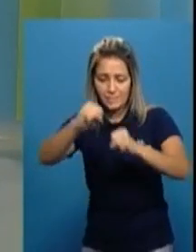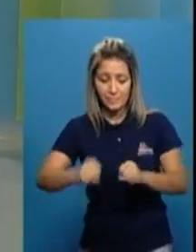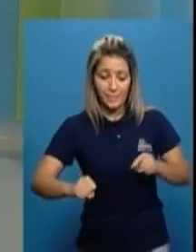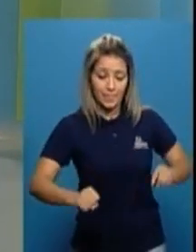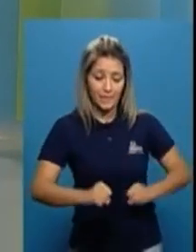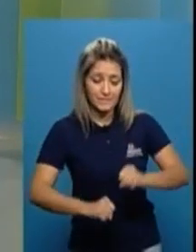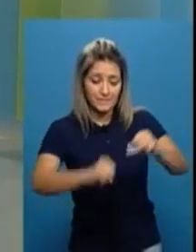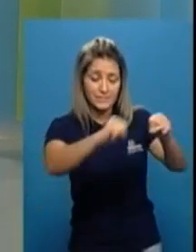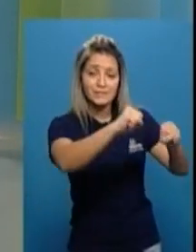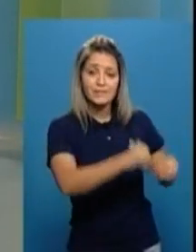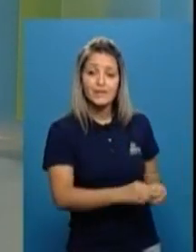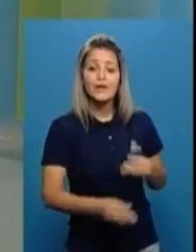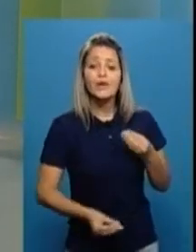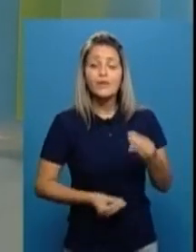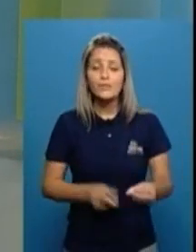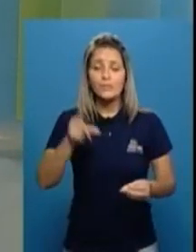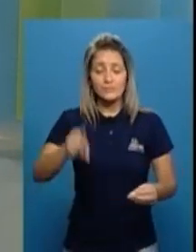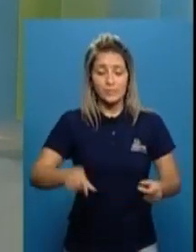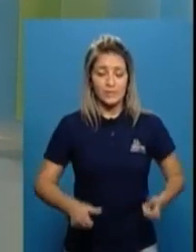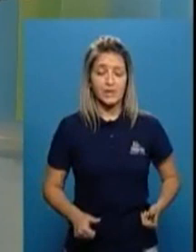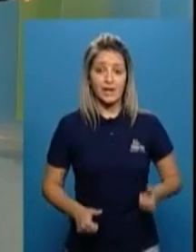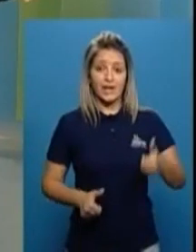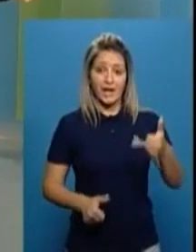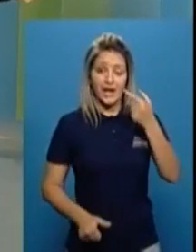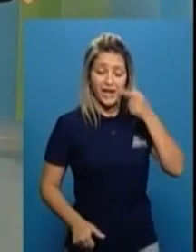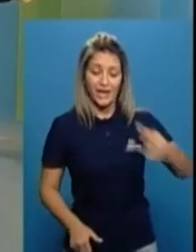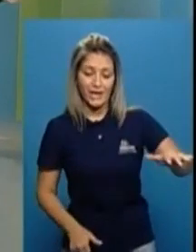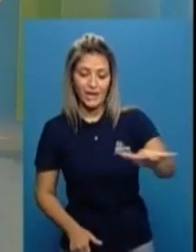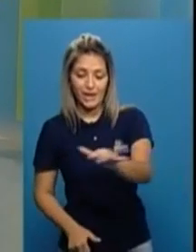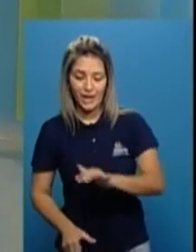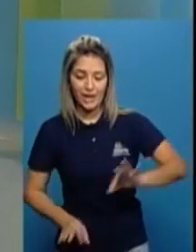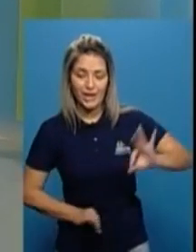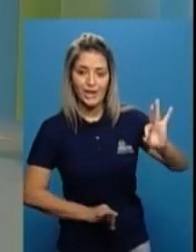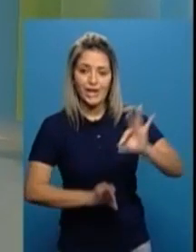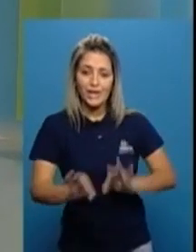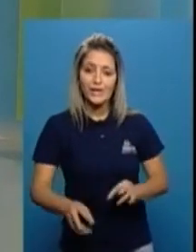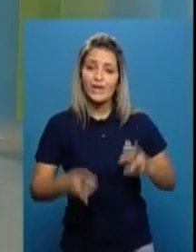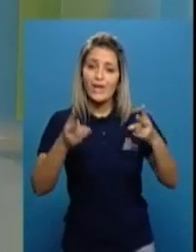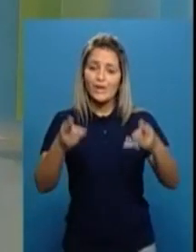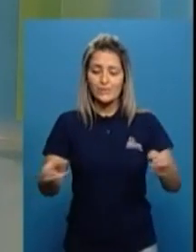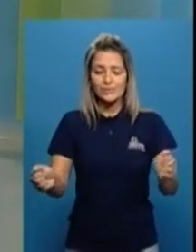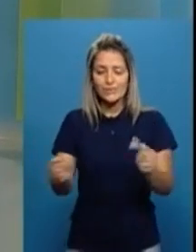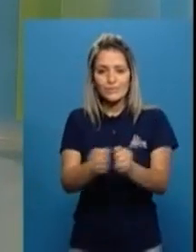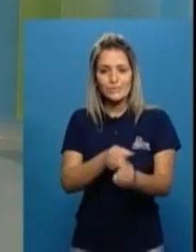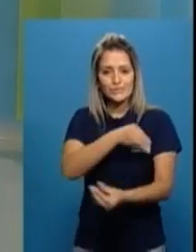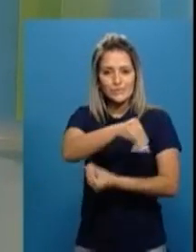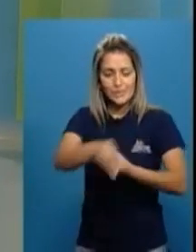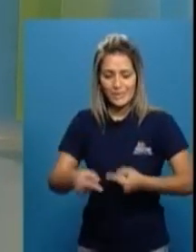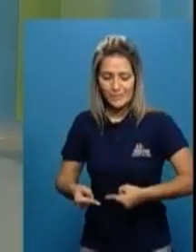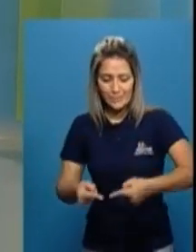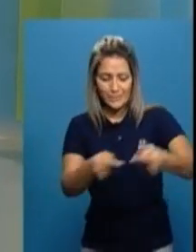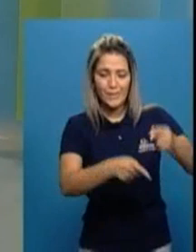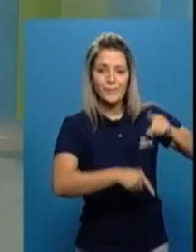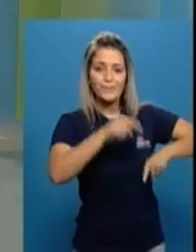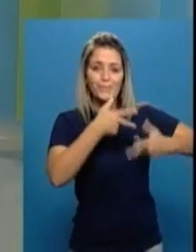né? Ele procura unir as vantagens do arranjo físico ou por processo com as vantagens do arranjo físico e por